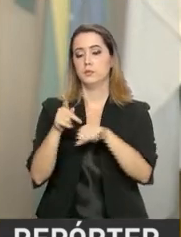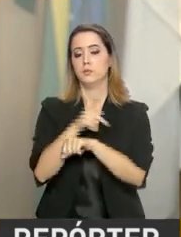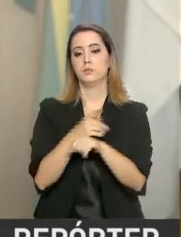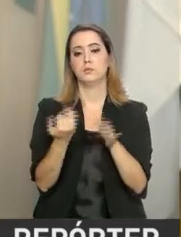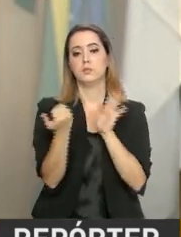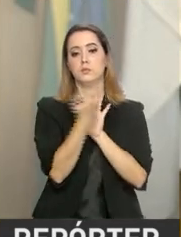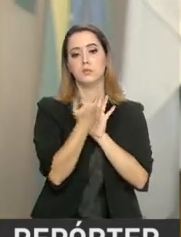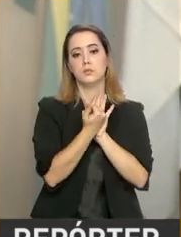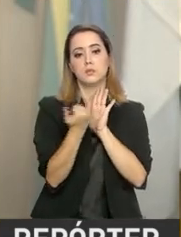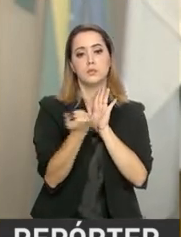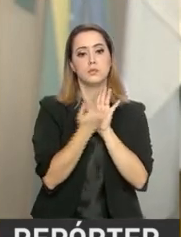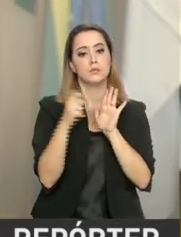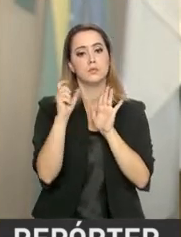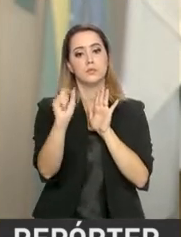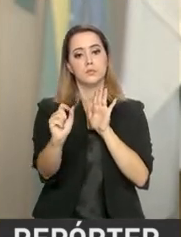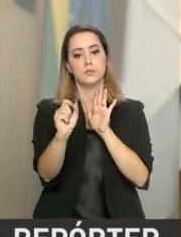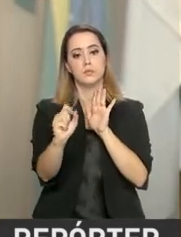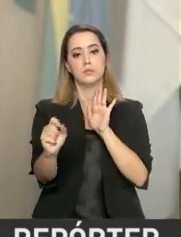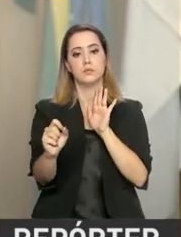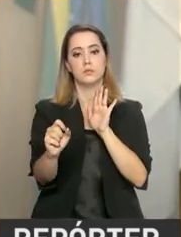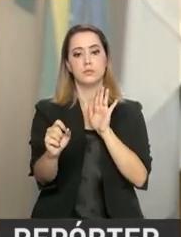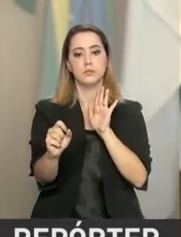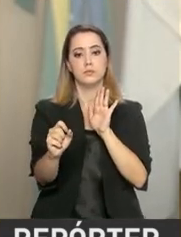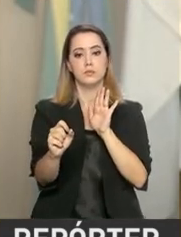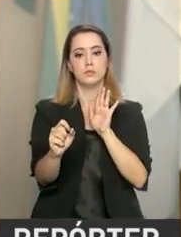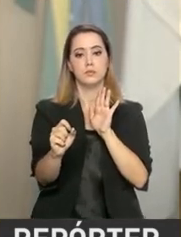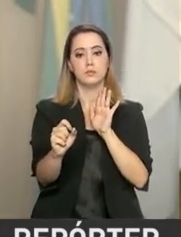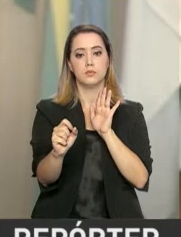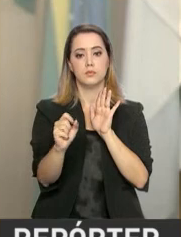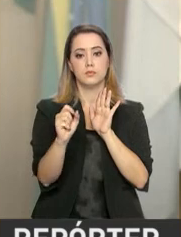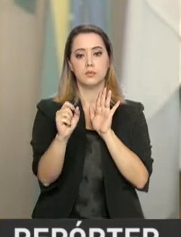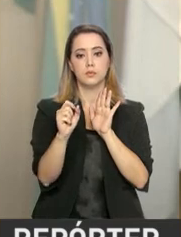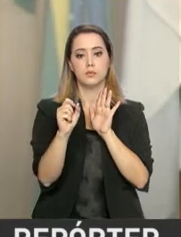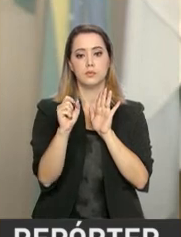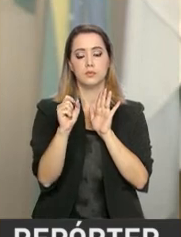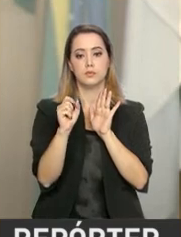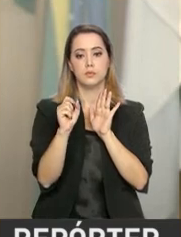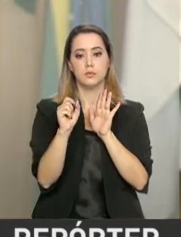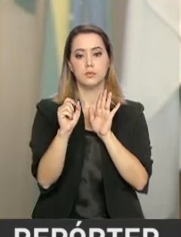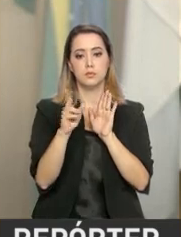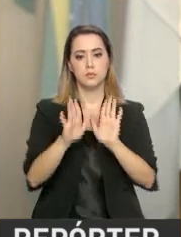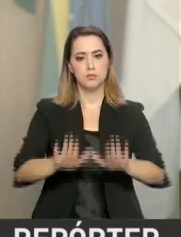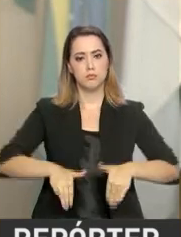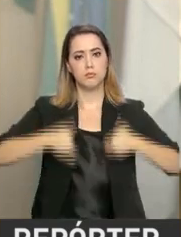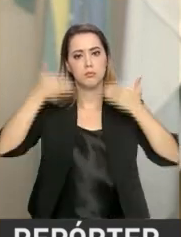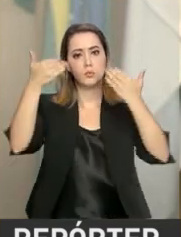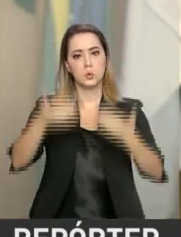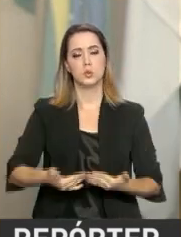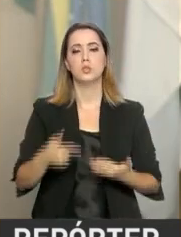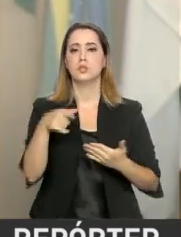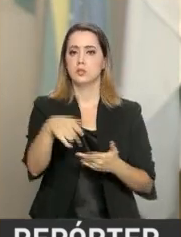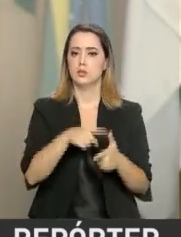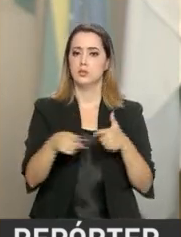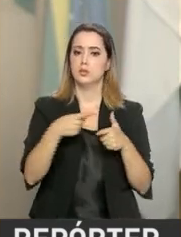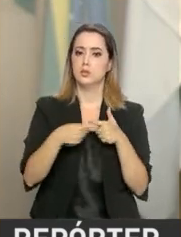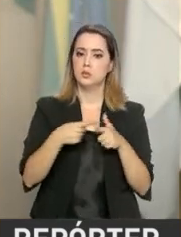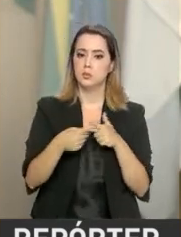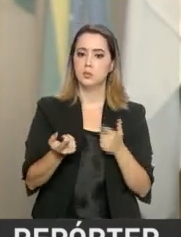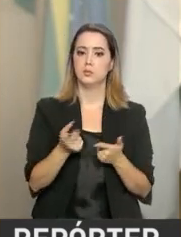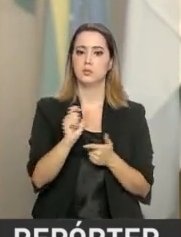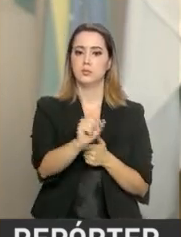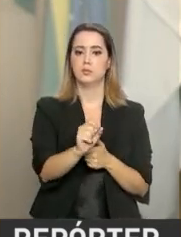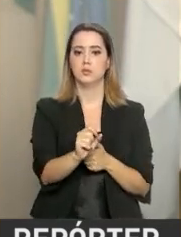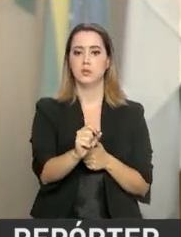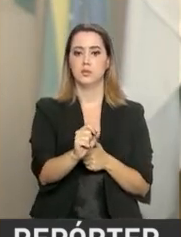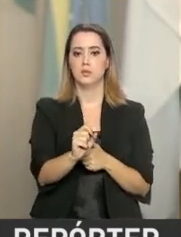projeto de enfrentamento dessas questões ambientais